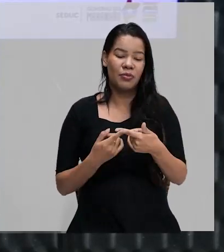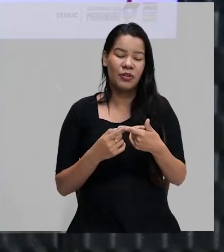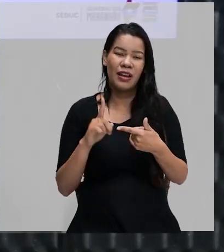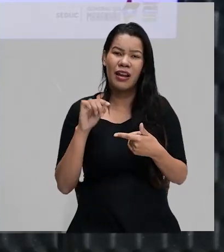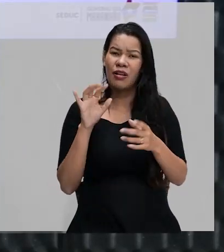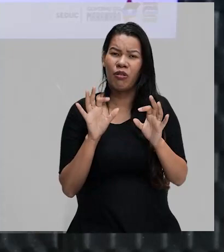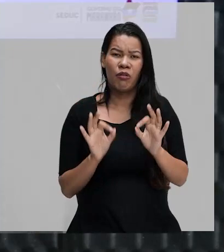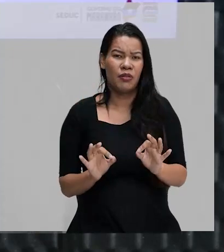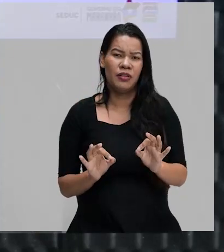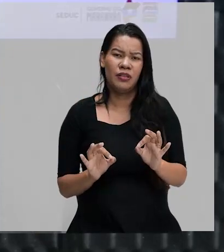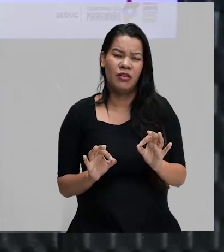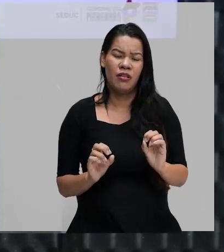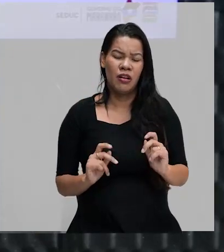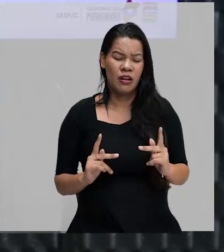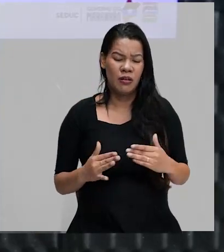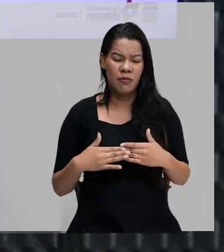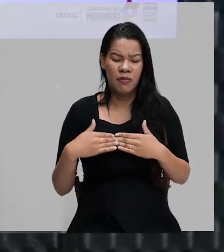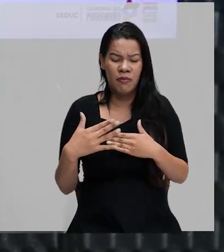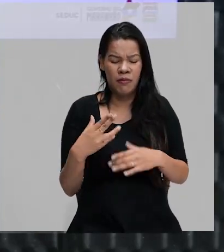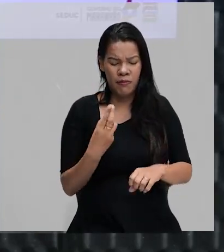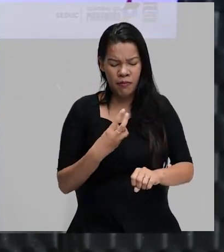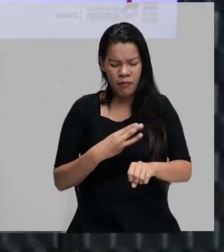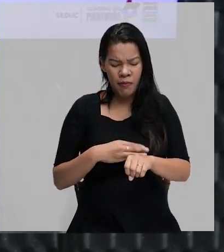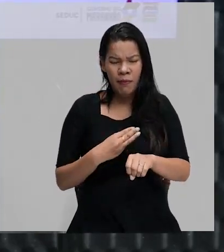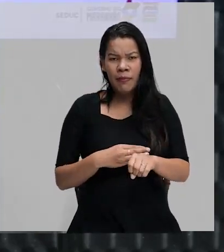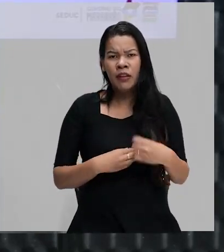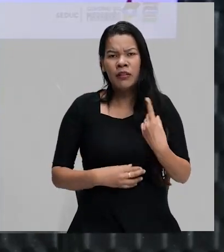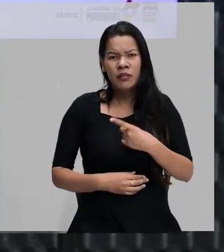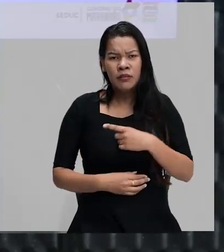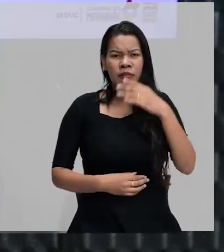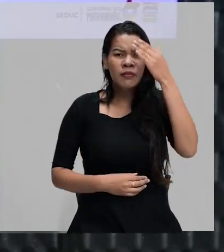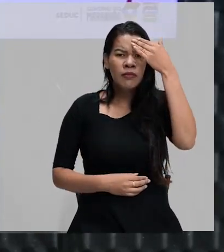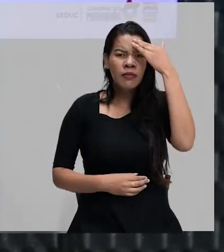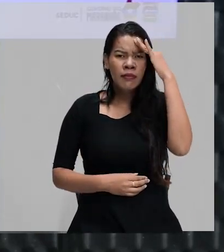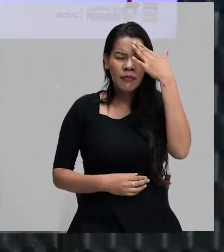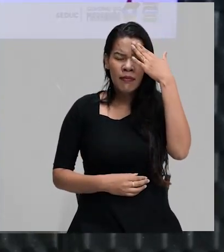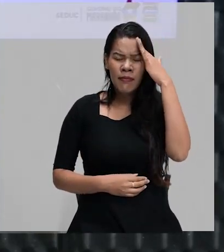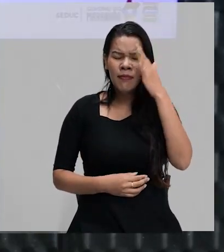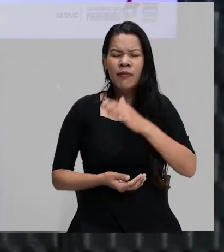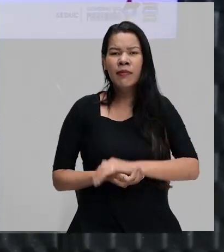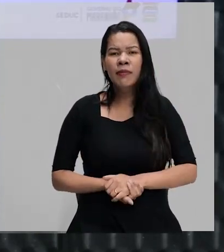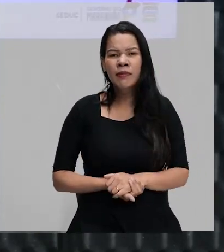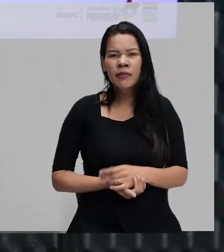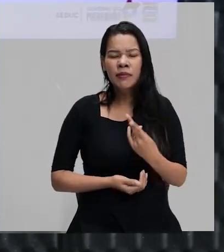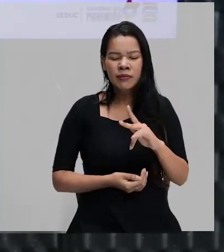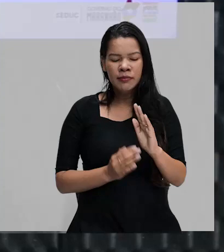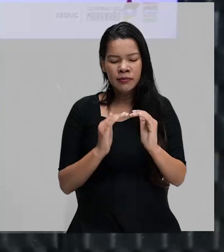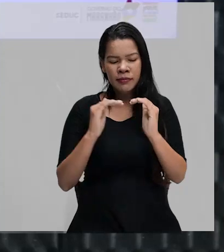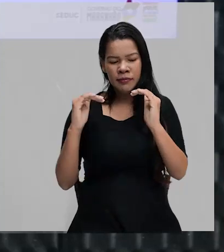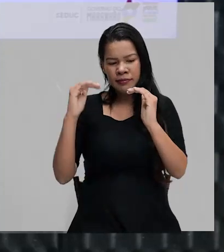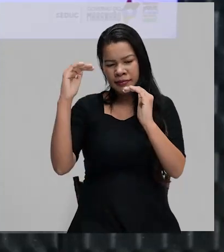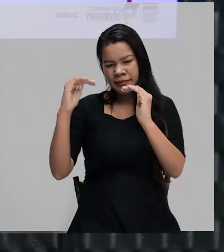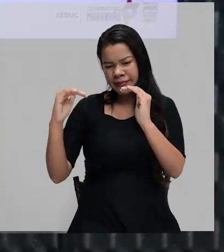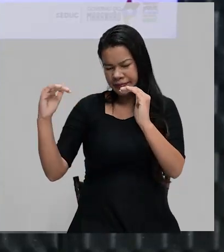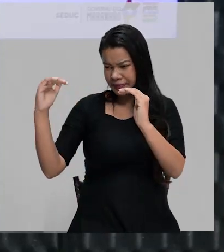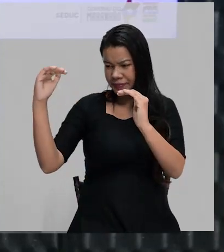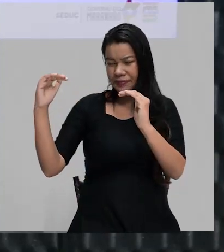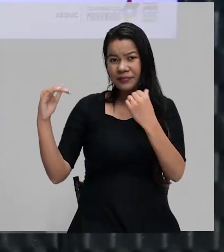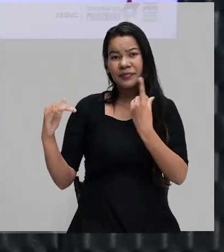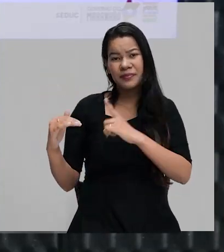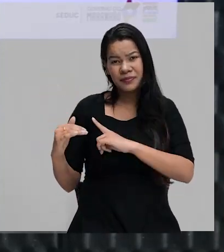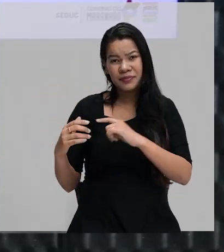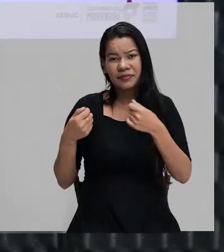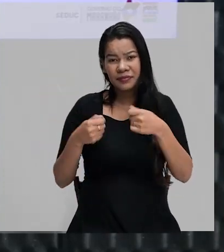exata, certo? A partir do momento que a gente compreende, a gente entende essa proporcionalidade, nós